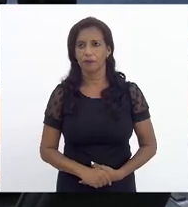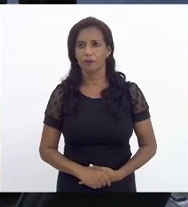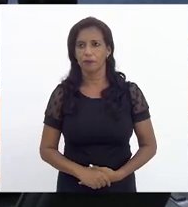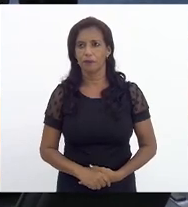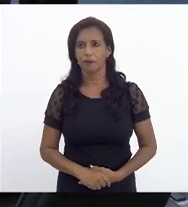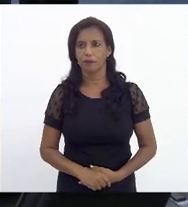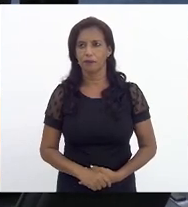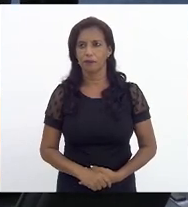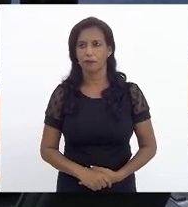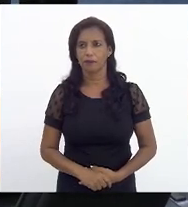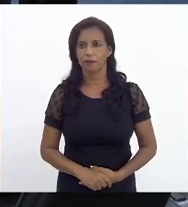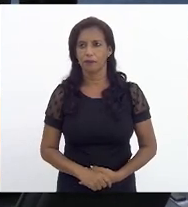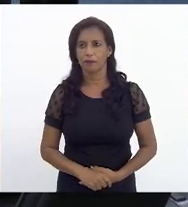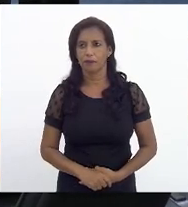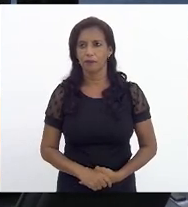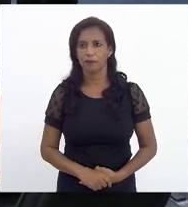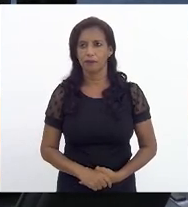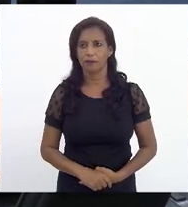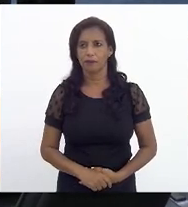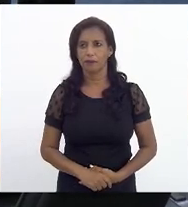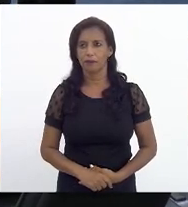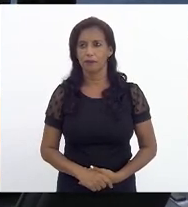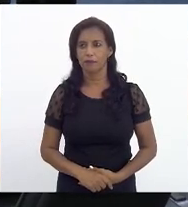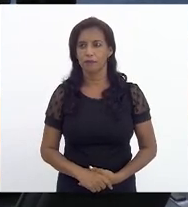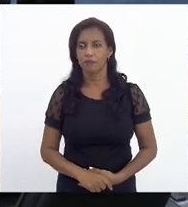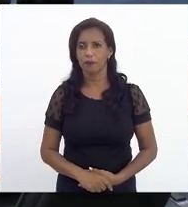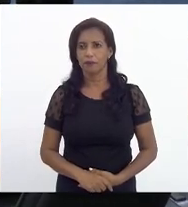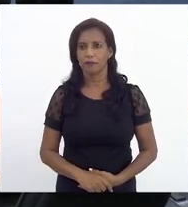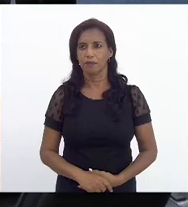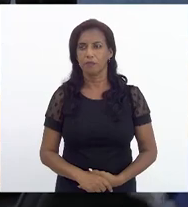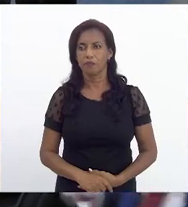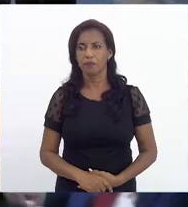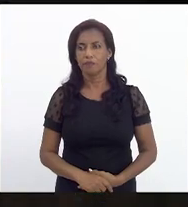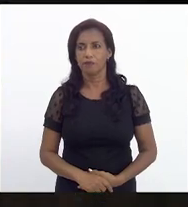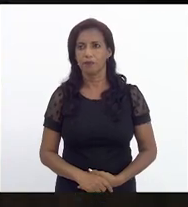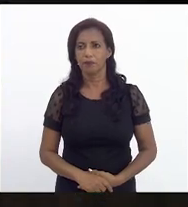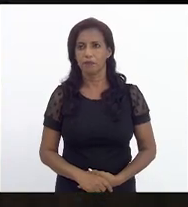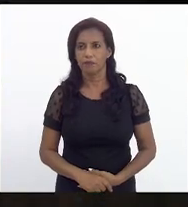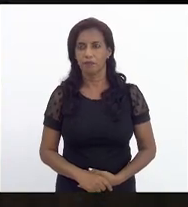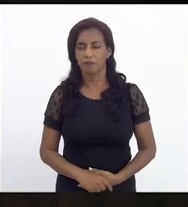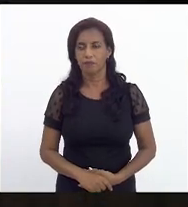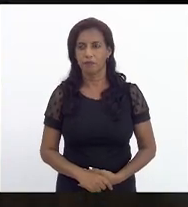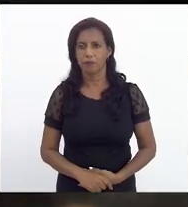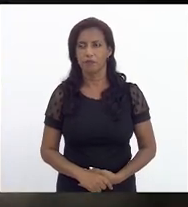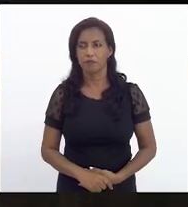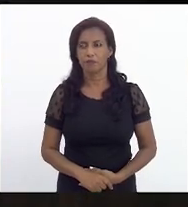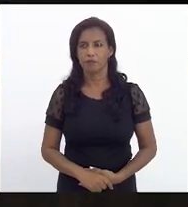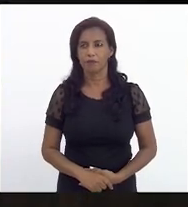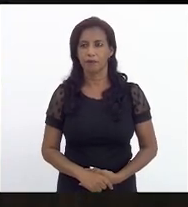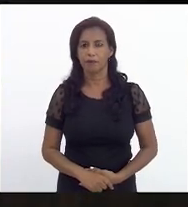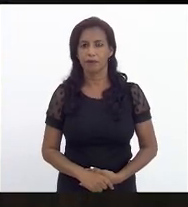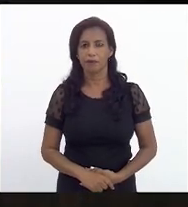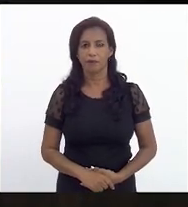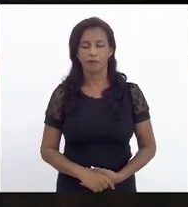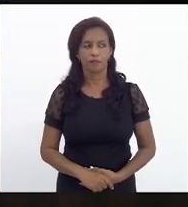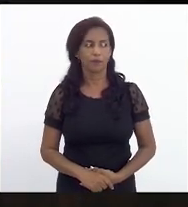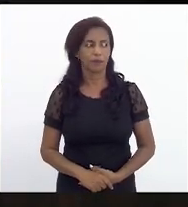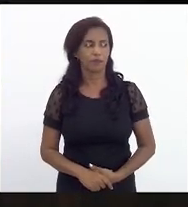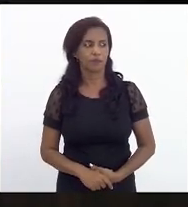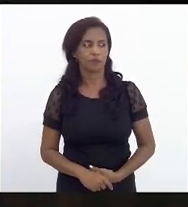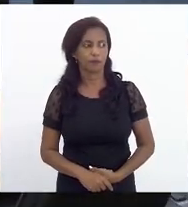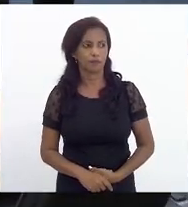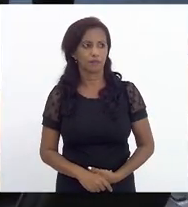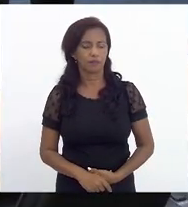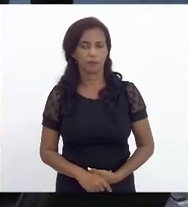Mas é por isso que Vossas Excelências estão na